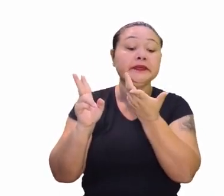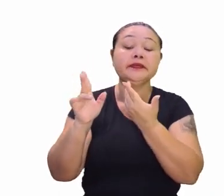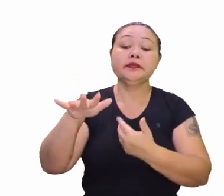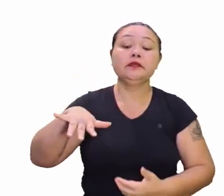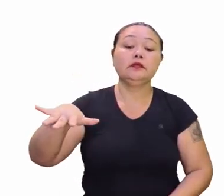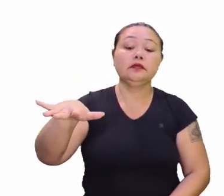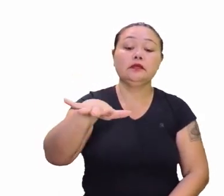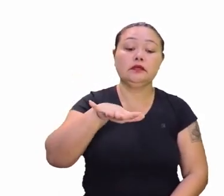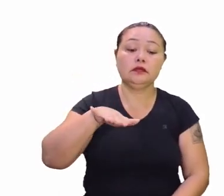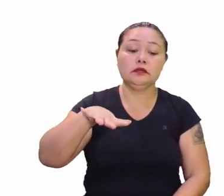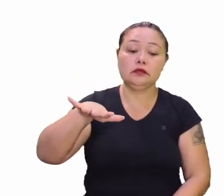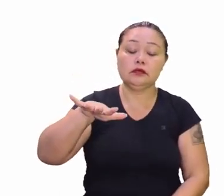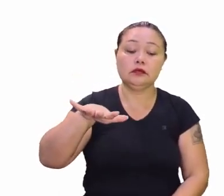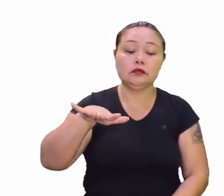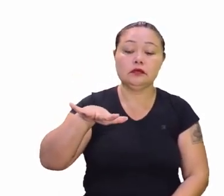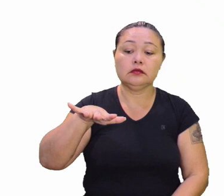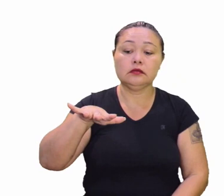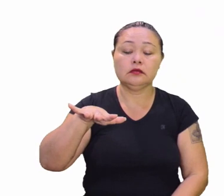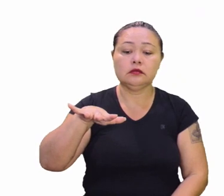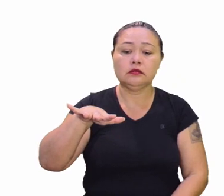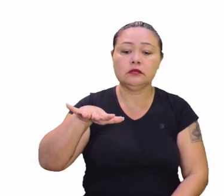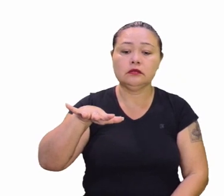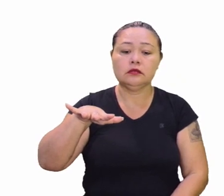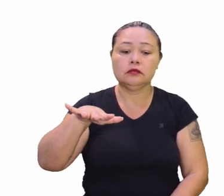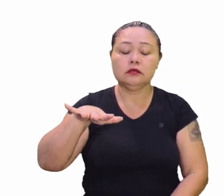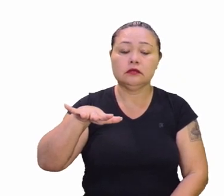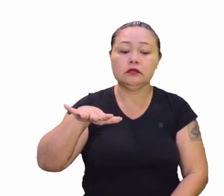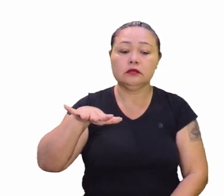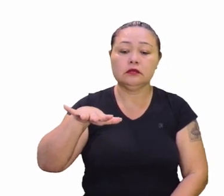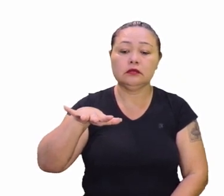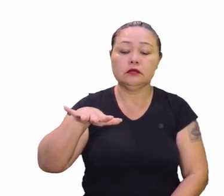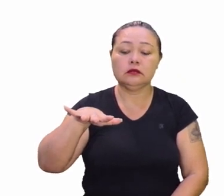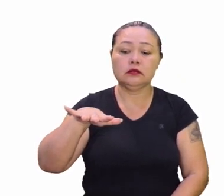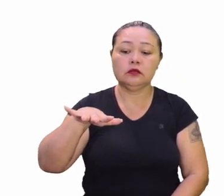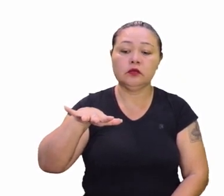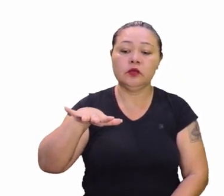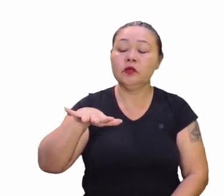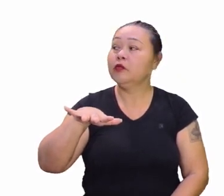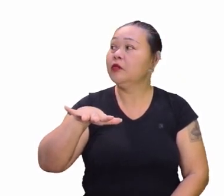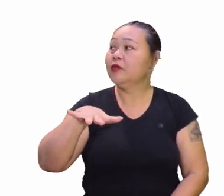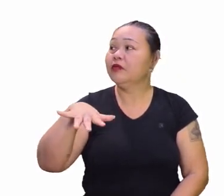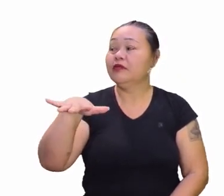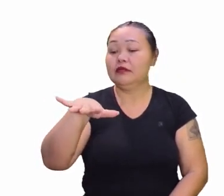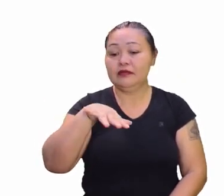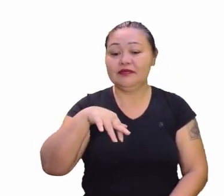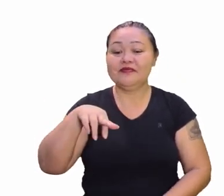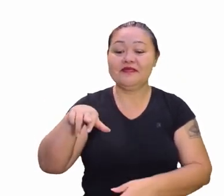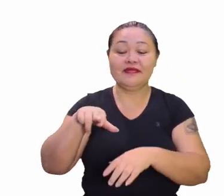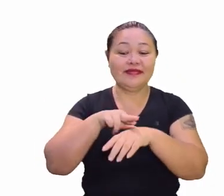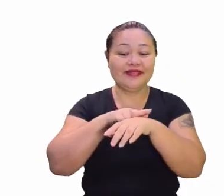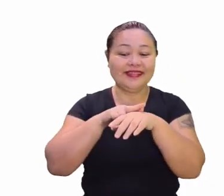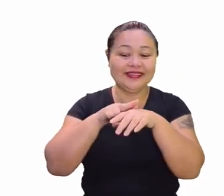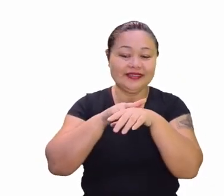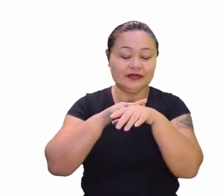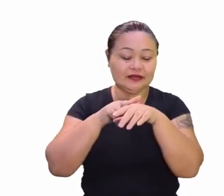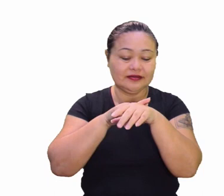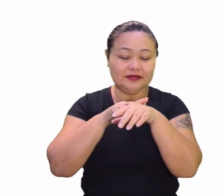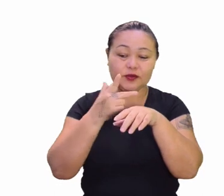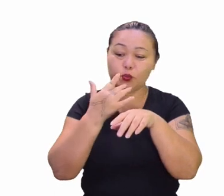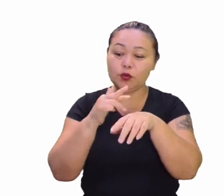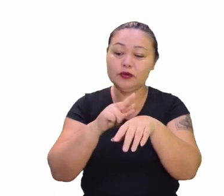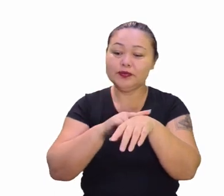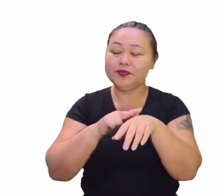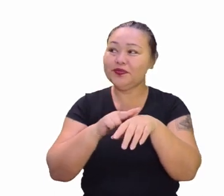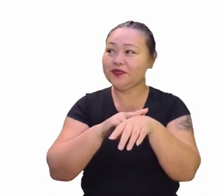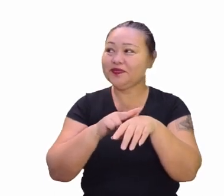As áreas que estão em... É roxo, Rogério? Eu não sei se eu estou daltônico. É roxo ou é roxo. lilás? É isso mesmo,